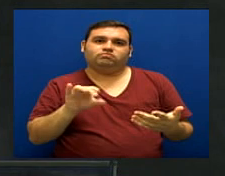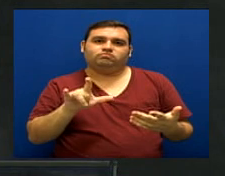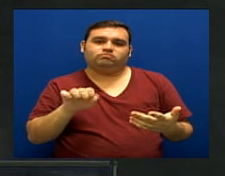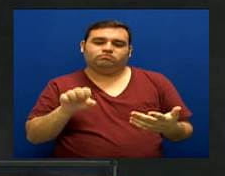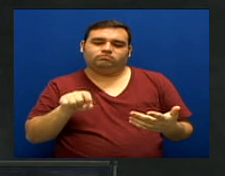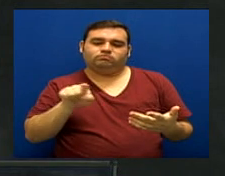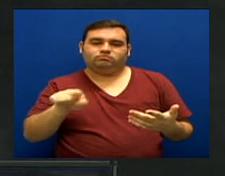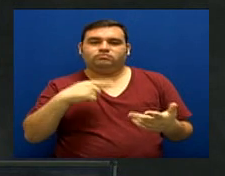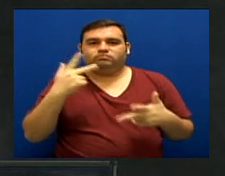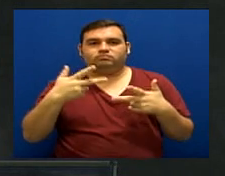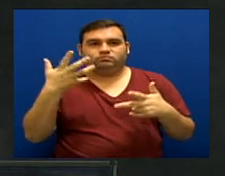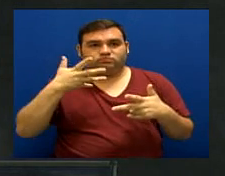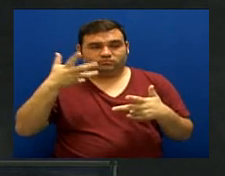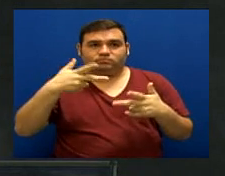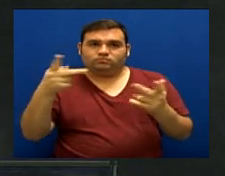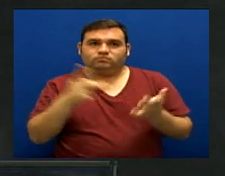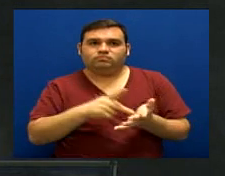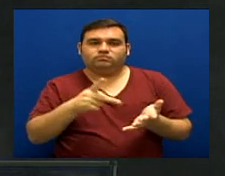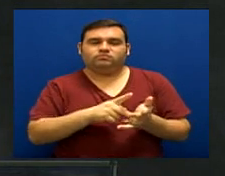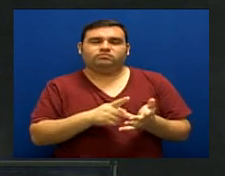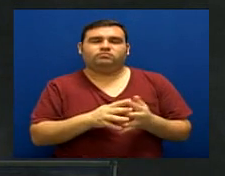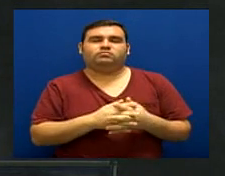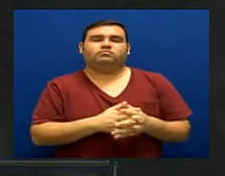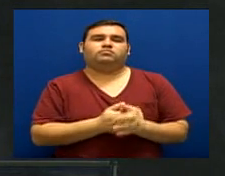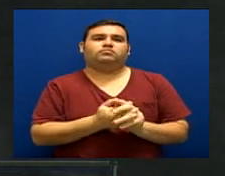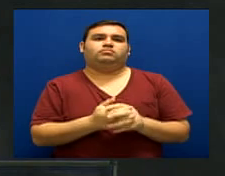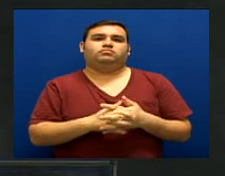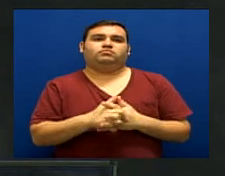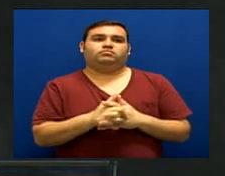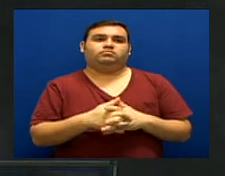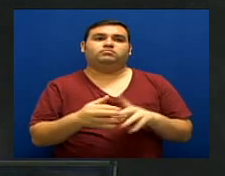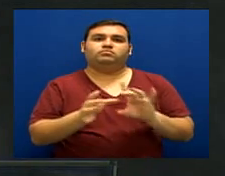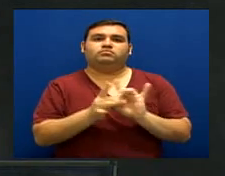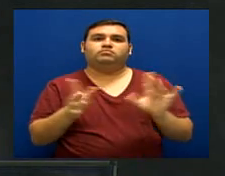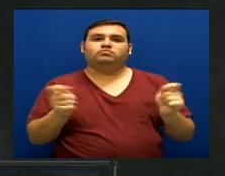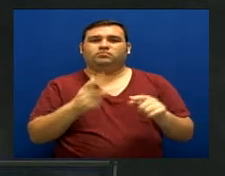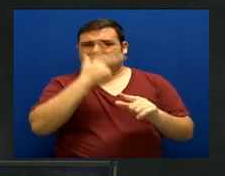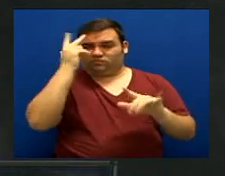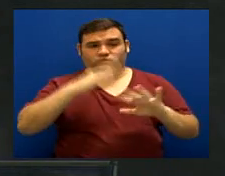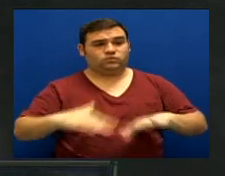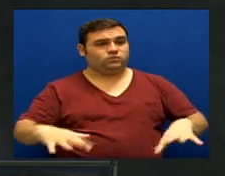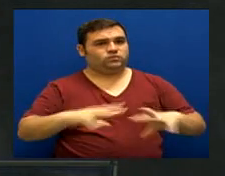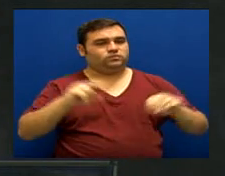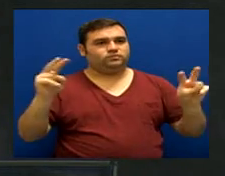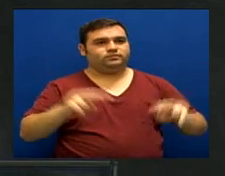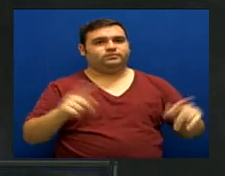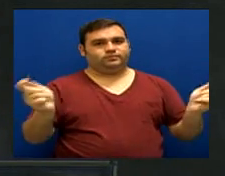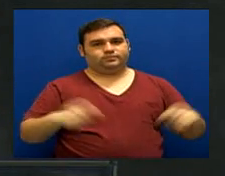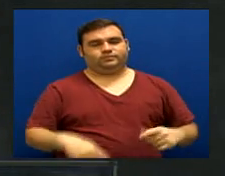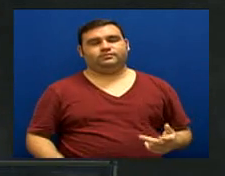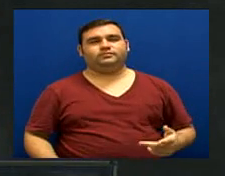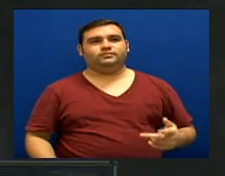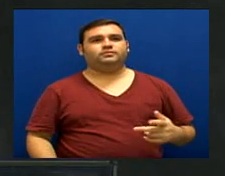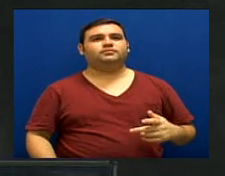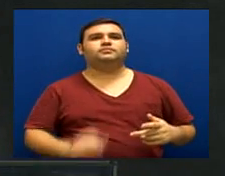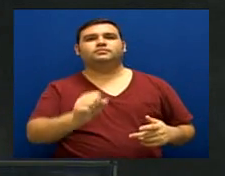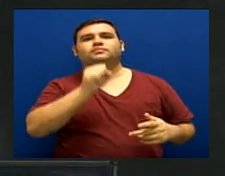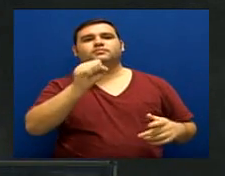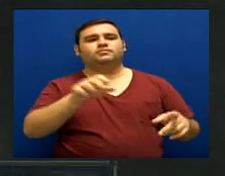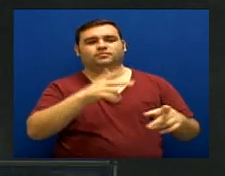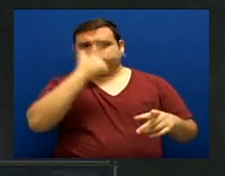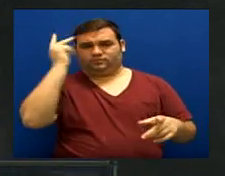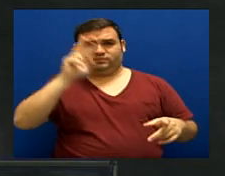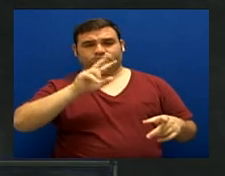é o acesso aí vai ficar aberto a todos os vereadores roque é o microfone da